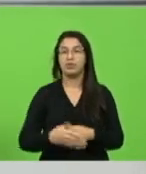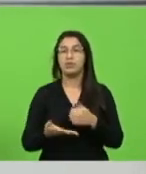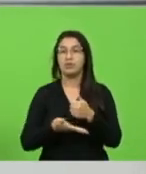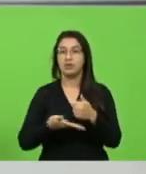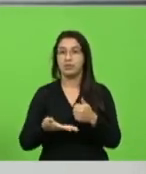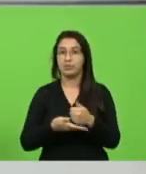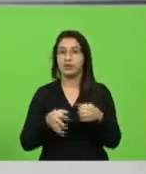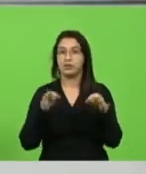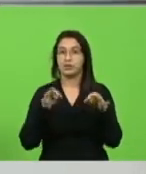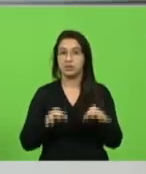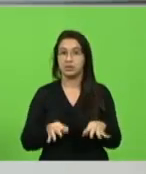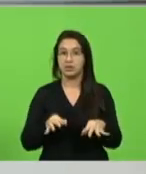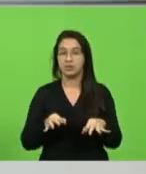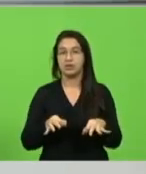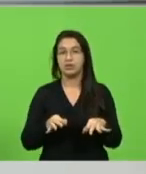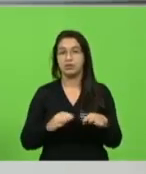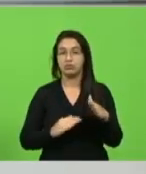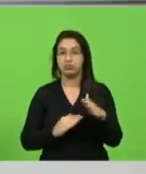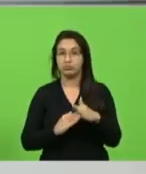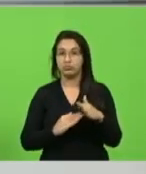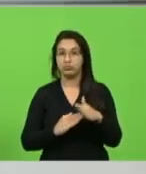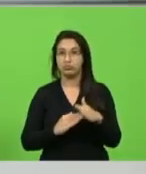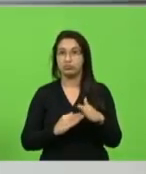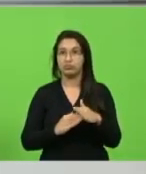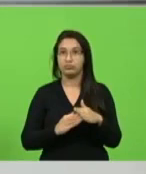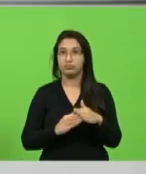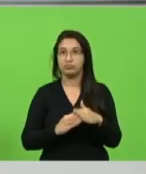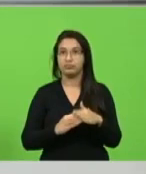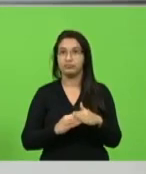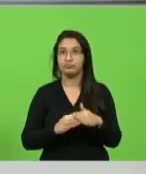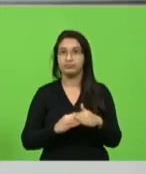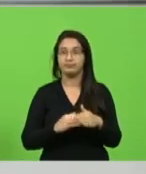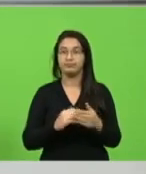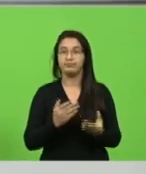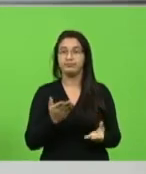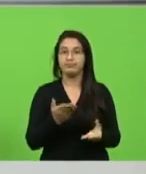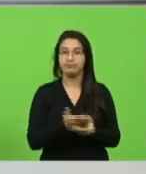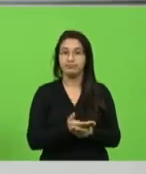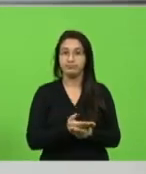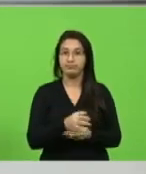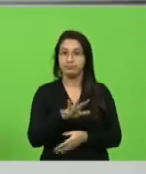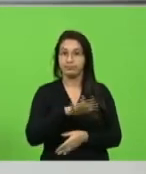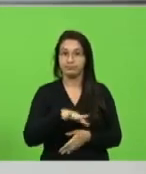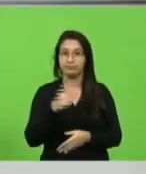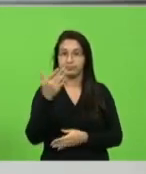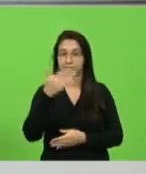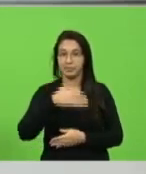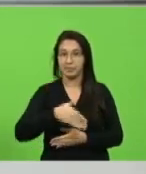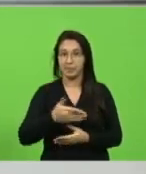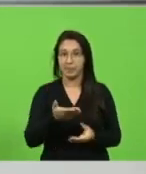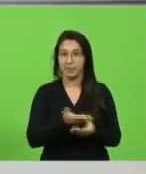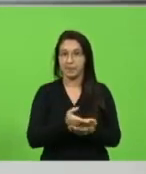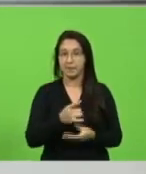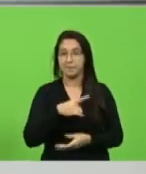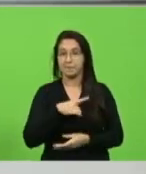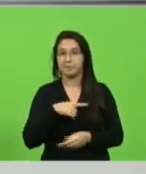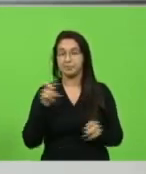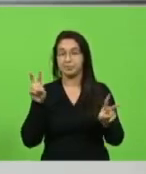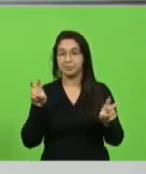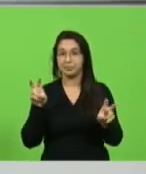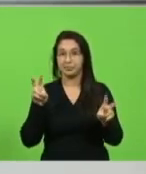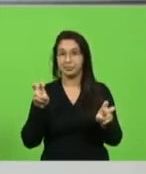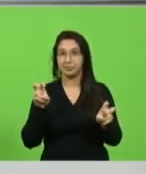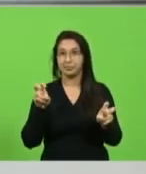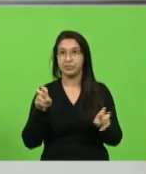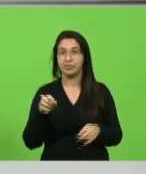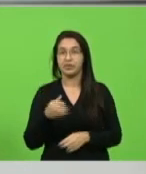a ensejar a condenação criminal naqueles autos. Dali se ilustra, aspas, a função